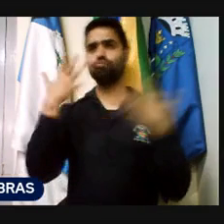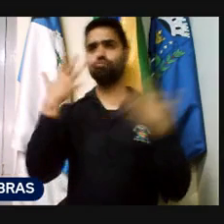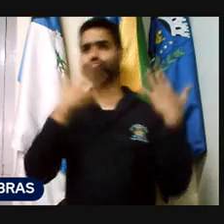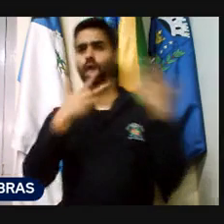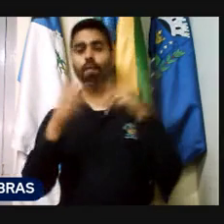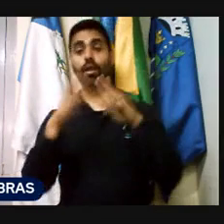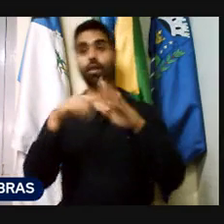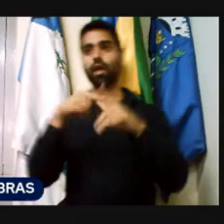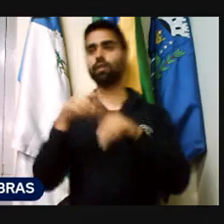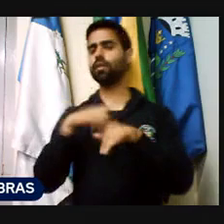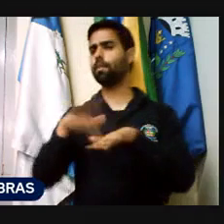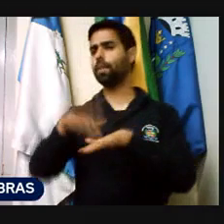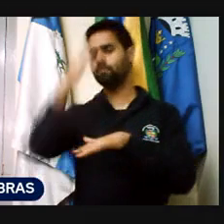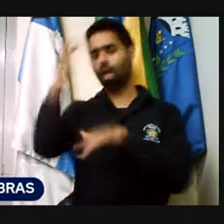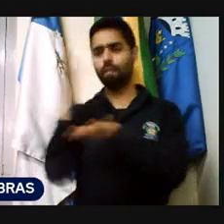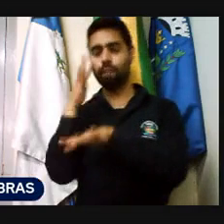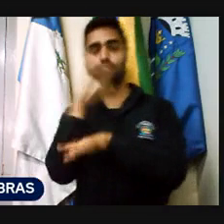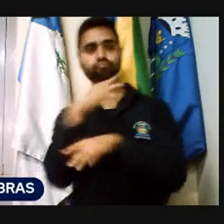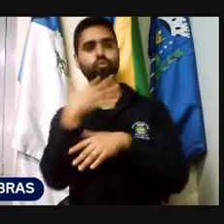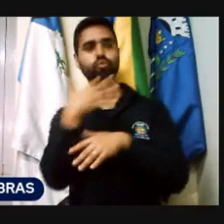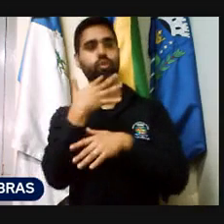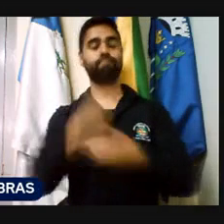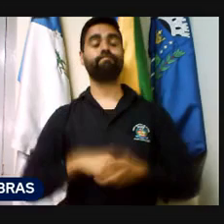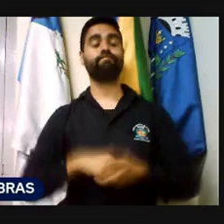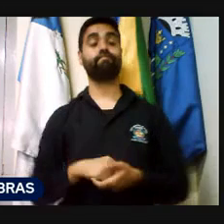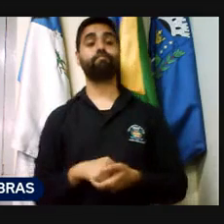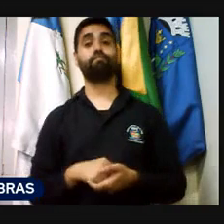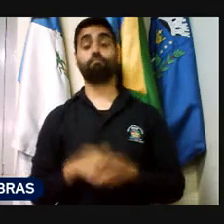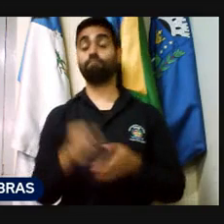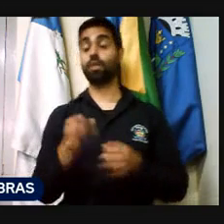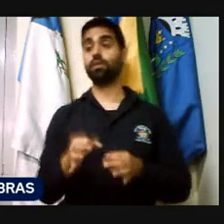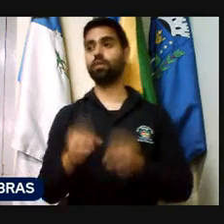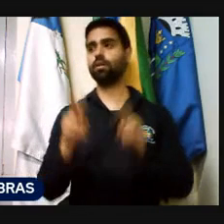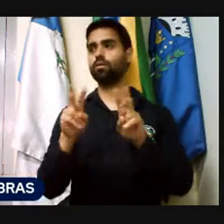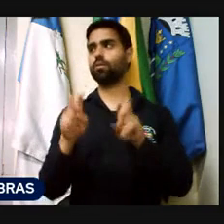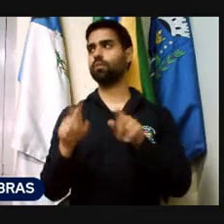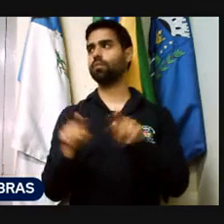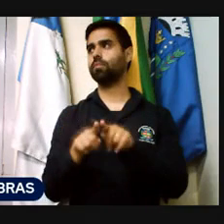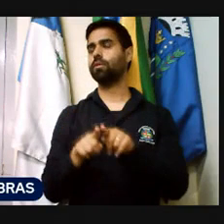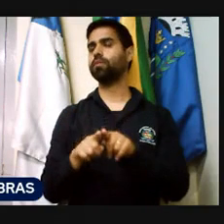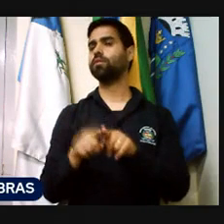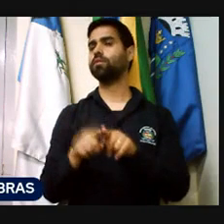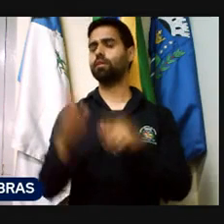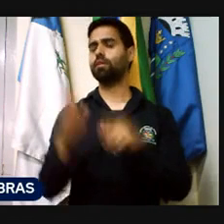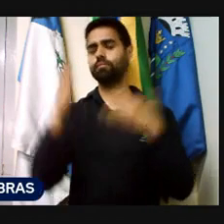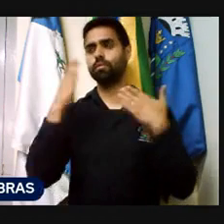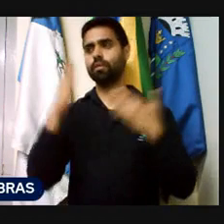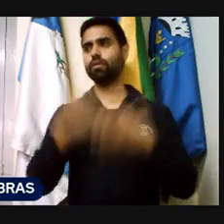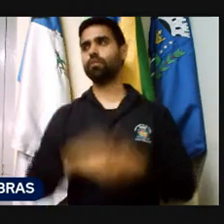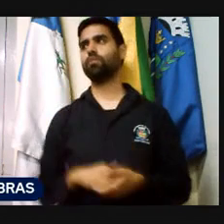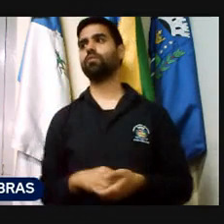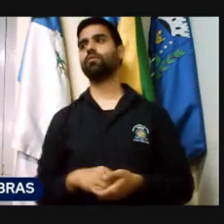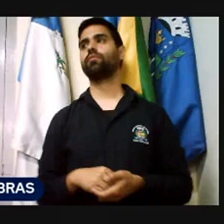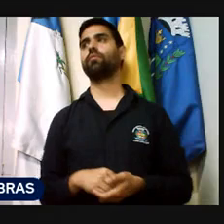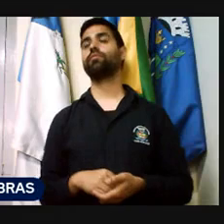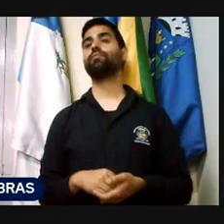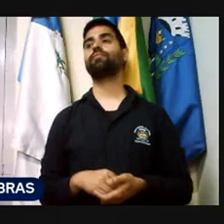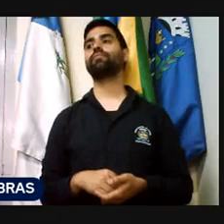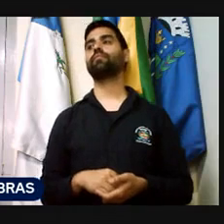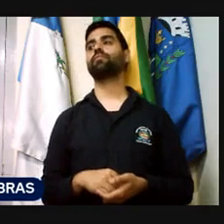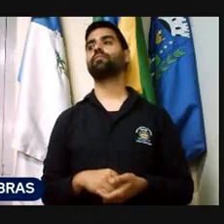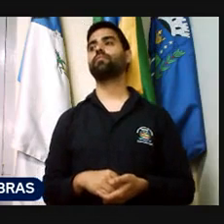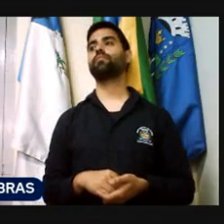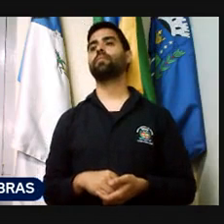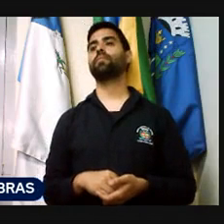também atrai mais visitantes. Tenho certeza que o assunto merecerá a especial atenção de Vossa Excelência, desde já antecipo meus agradecimentos. Sala das Sessões,